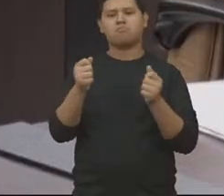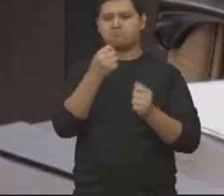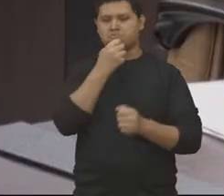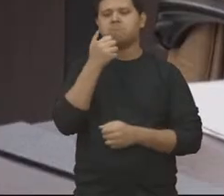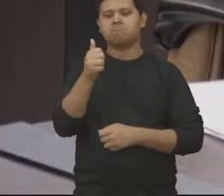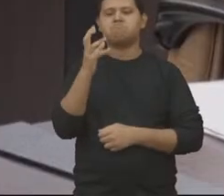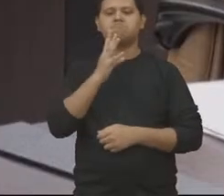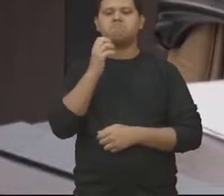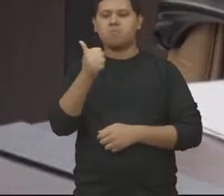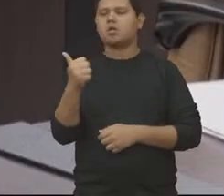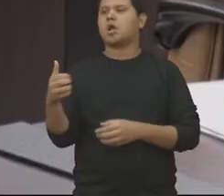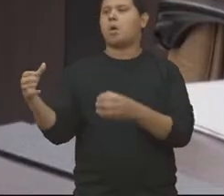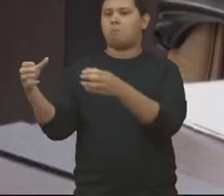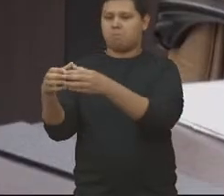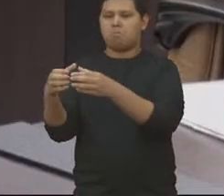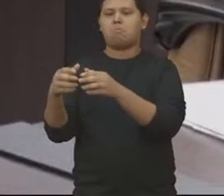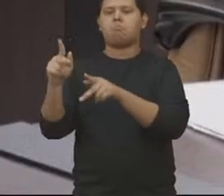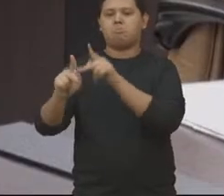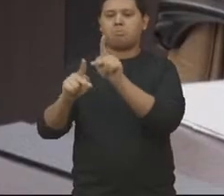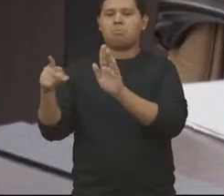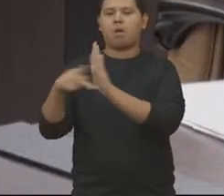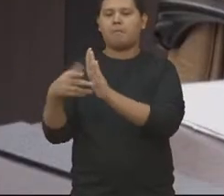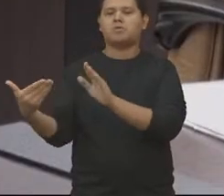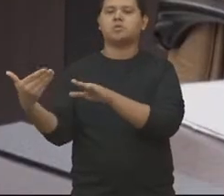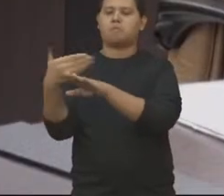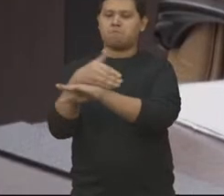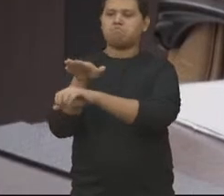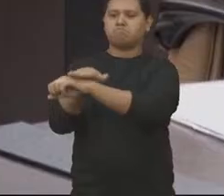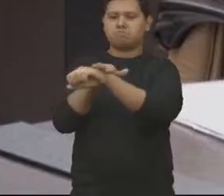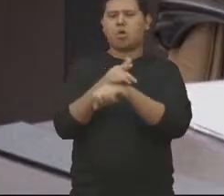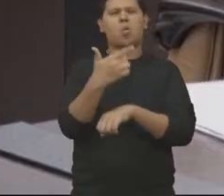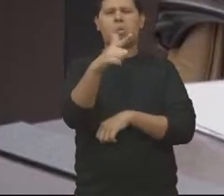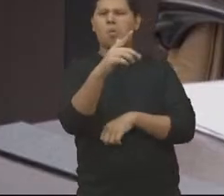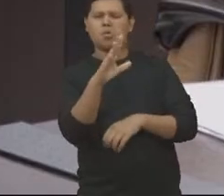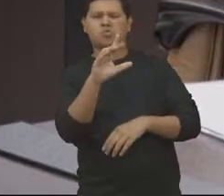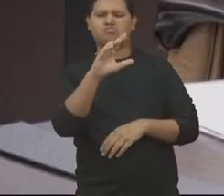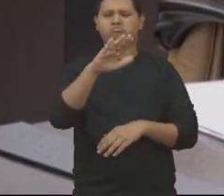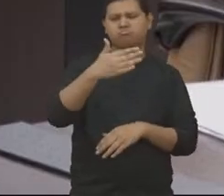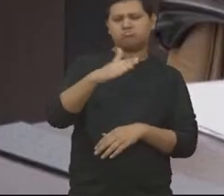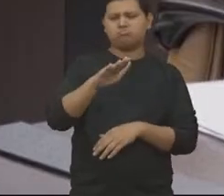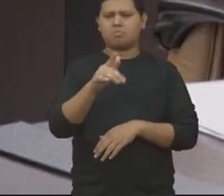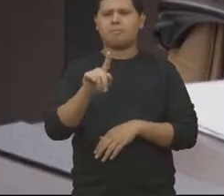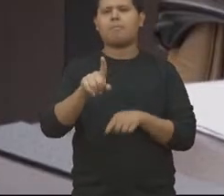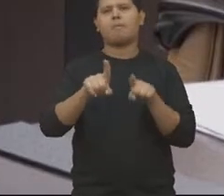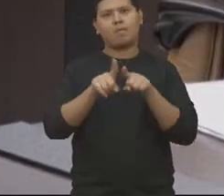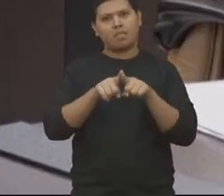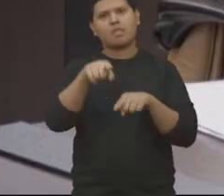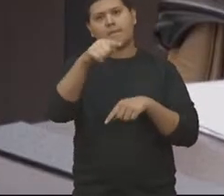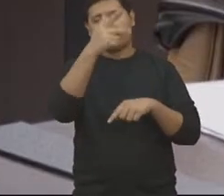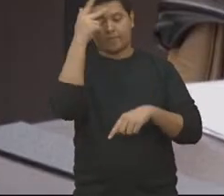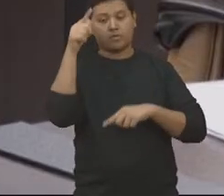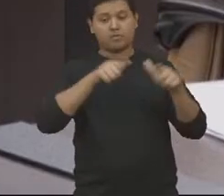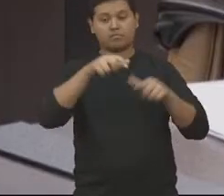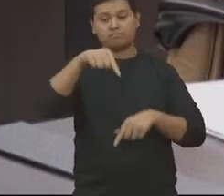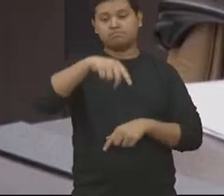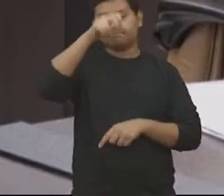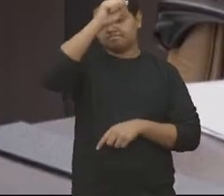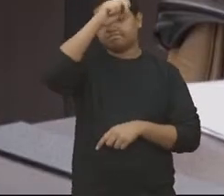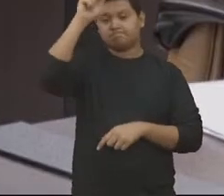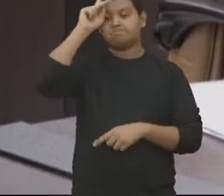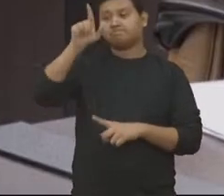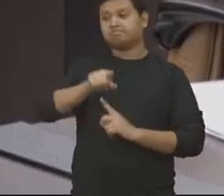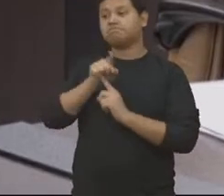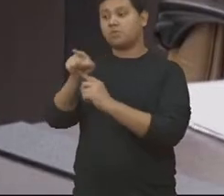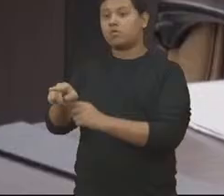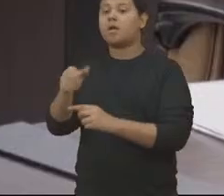boa da população, em alguns bairros não muitos, né, mais servidores que iam para prestar